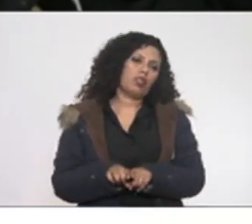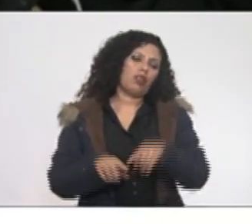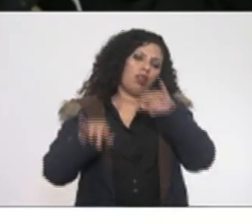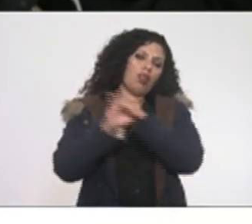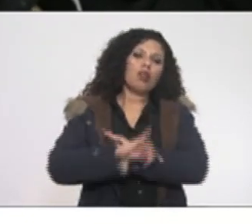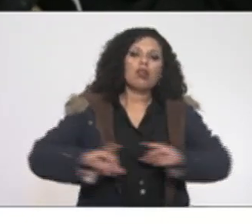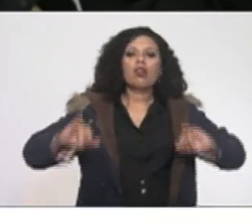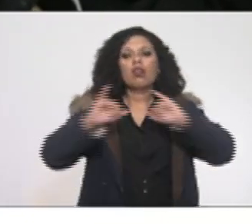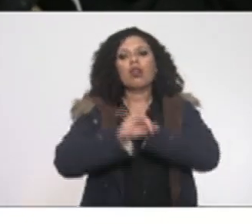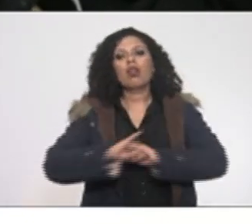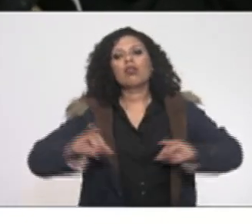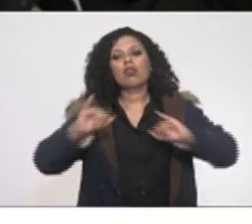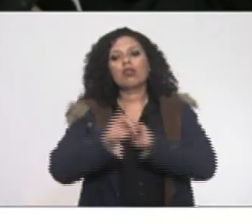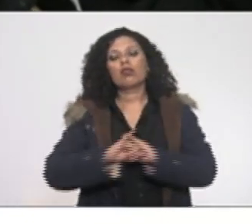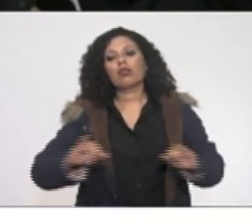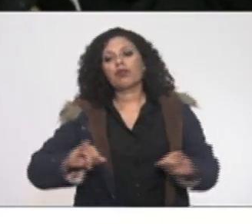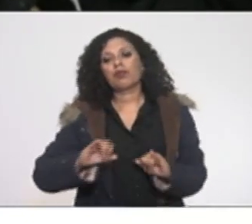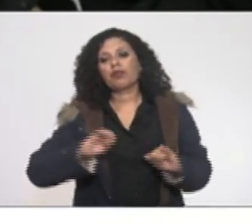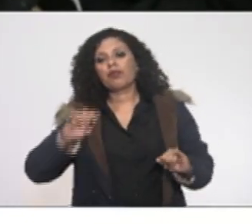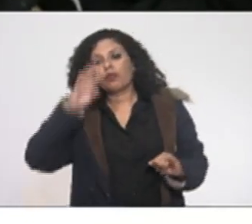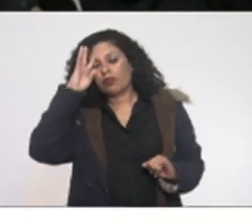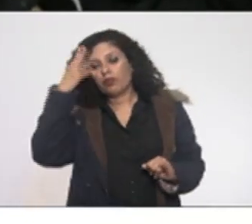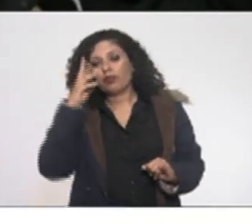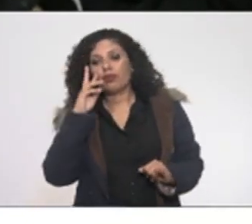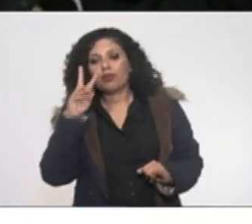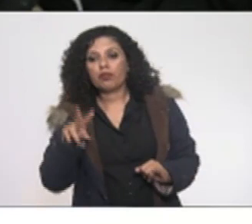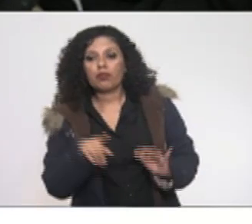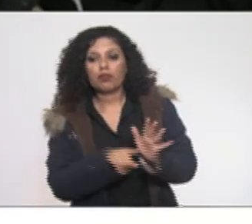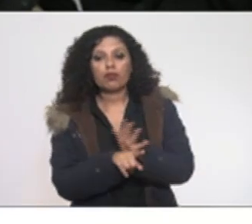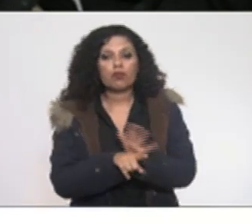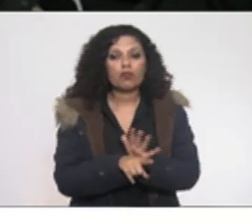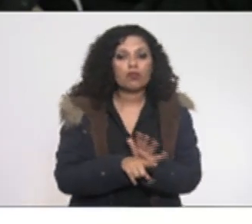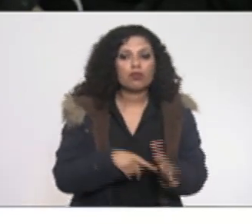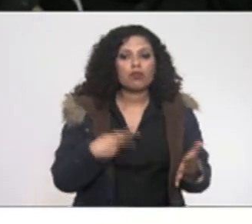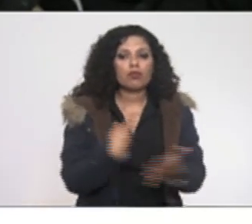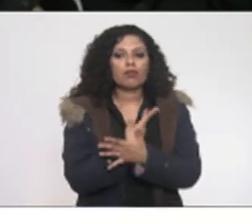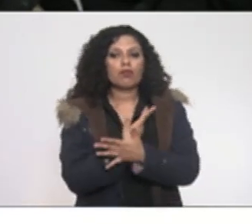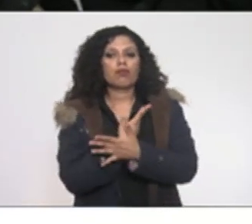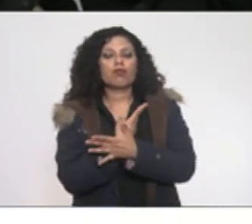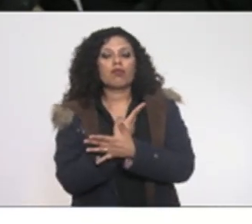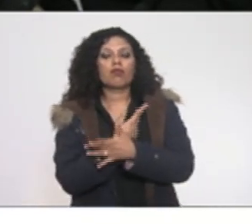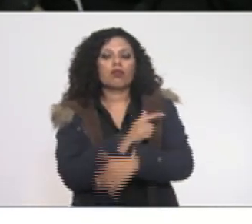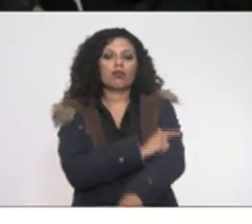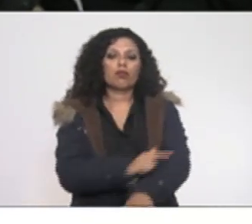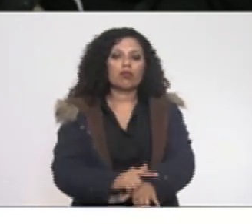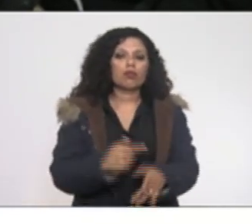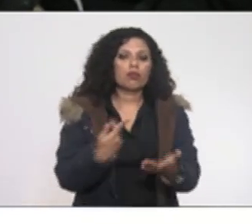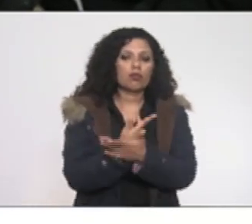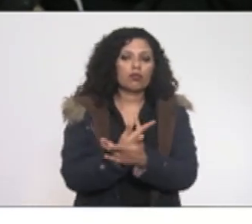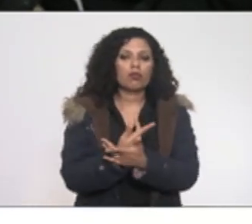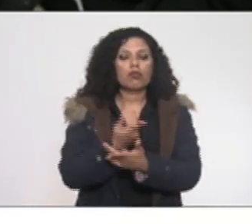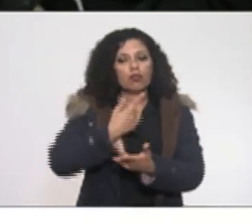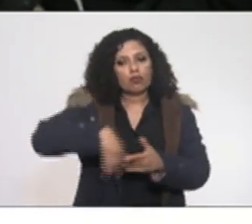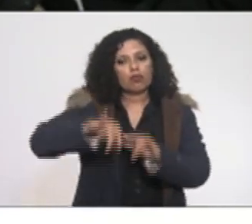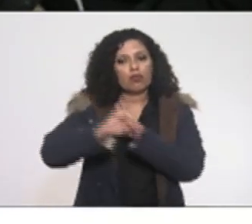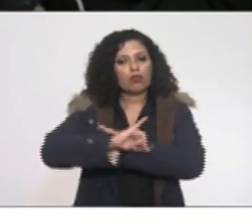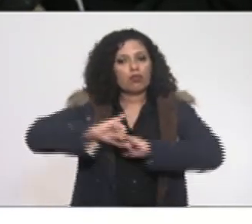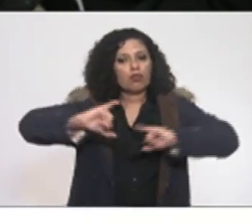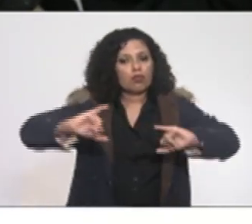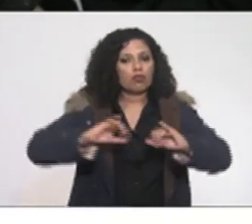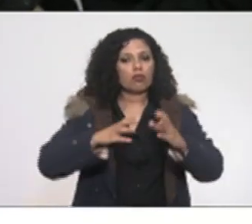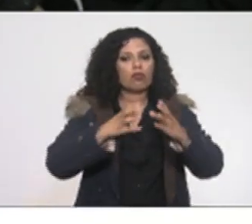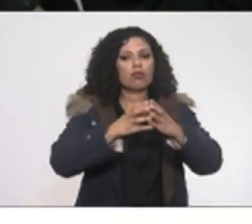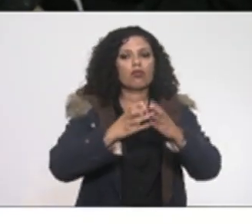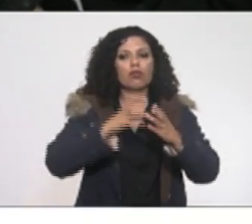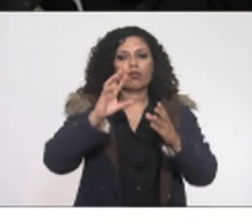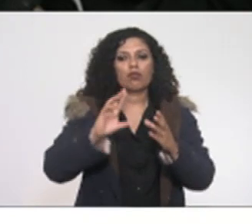comunicar ao menor sinal que nós tenhamos, que pode estar havendo uma conduta anticompetitiva, comunicar aos órgãos de defesa da